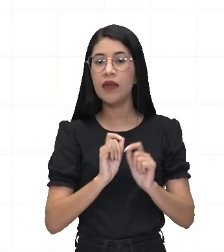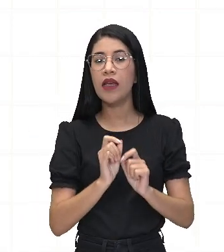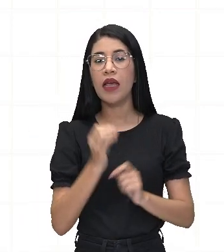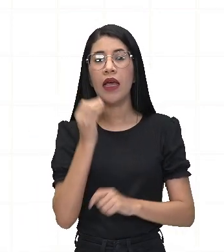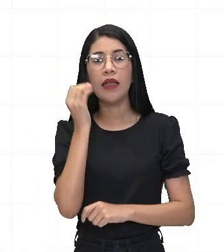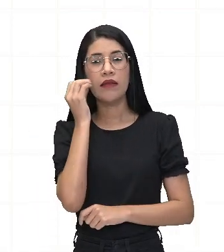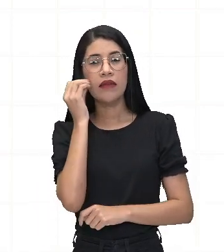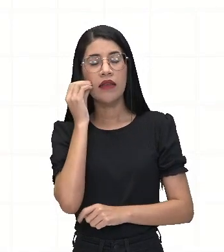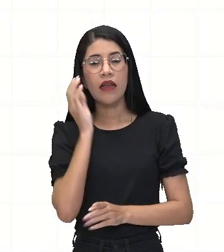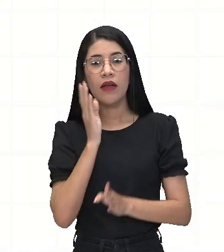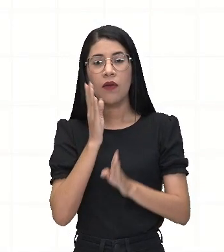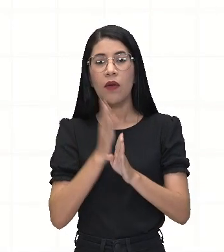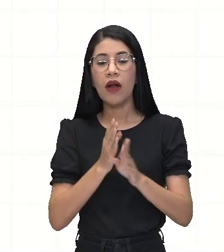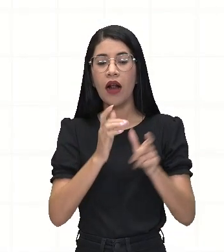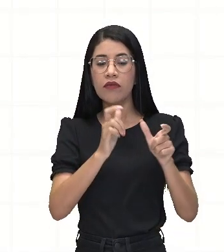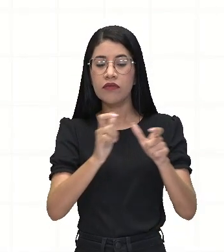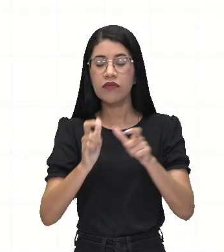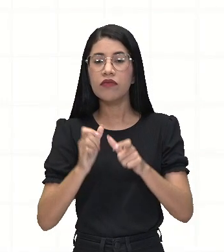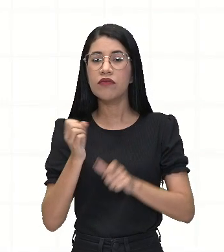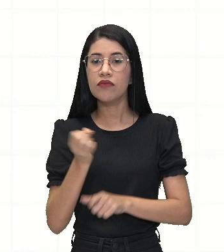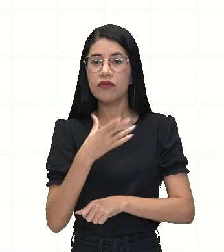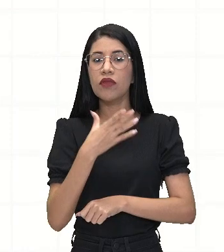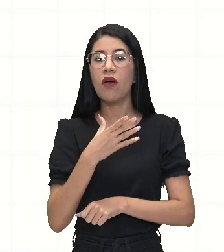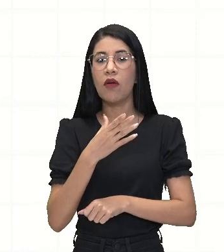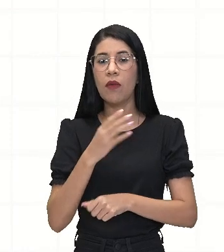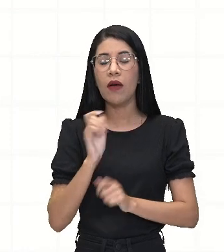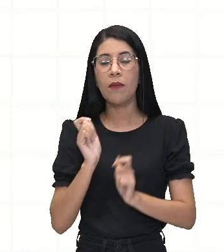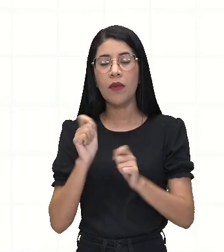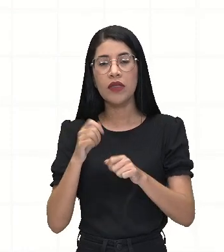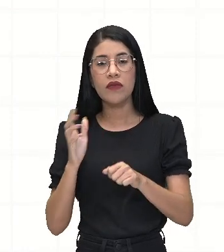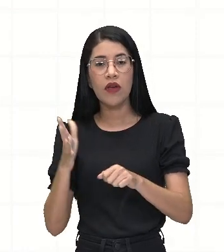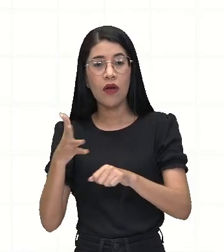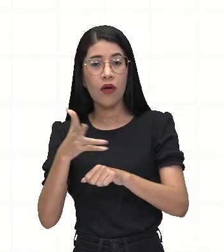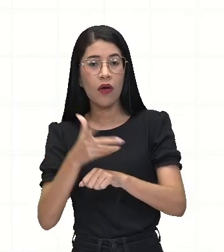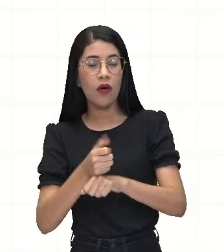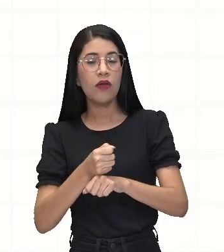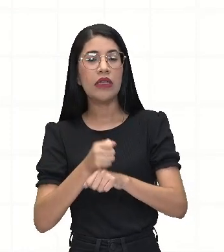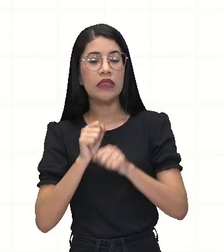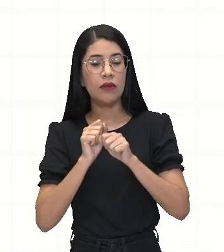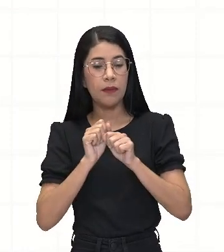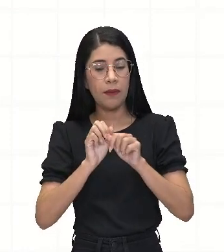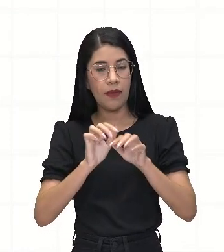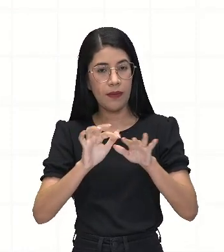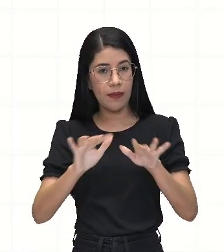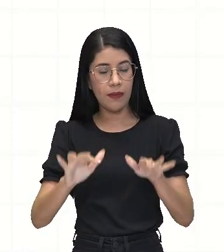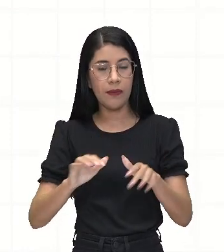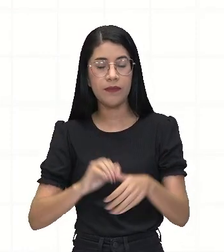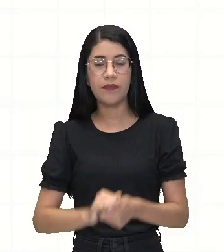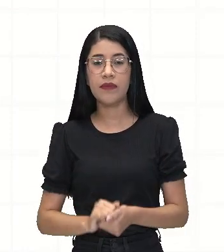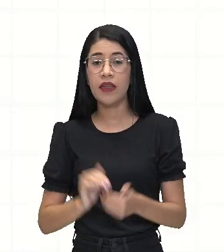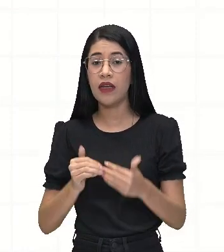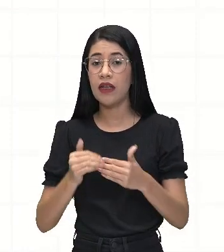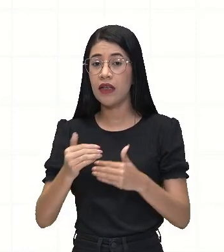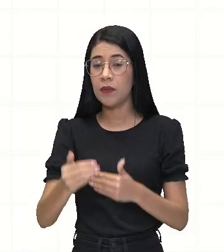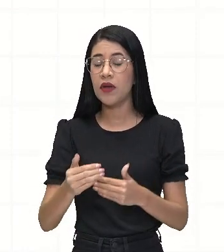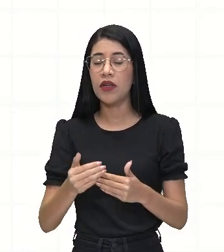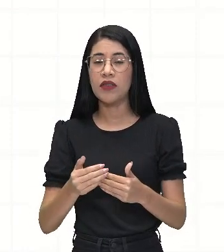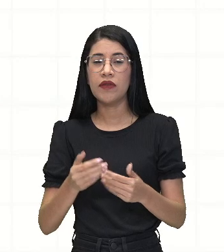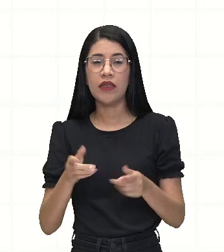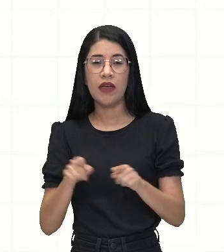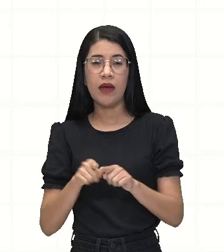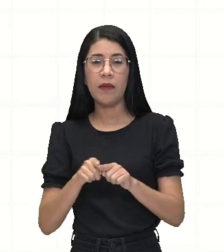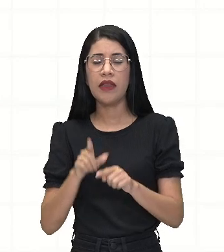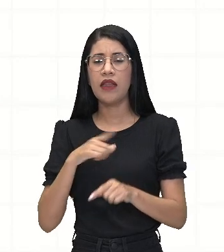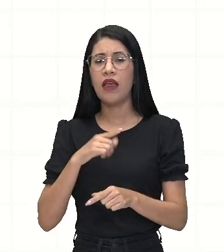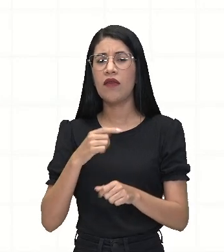novas terras, para esse processo de colonização, E aí, mais à frente, a gente vai verificar que teve as colônias